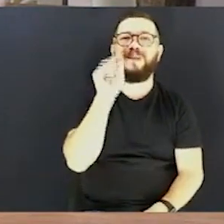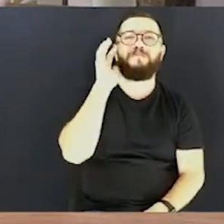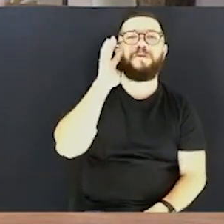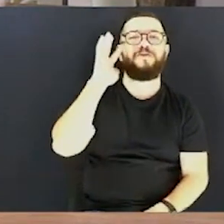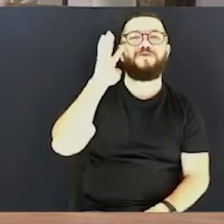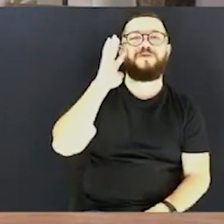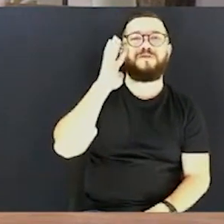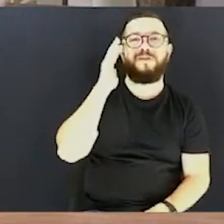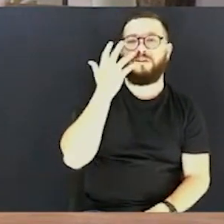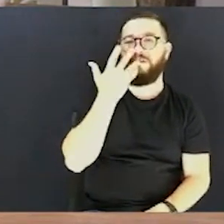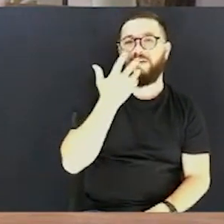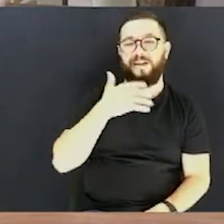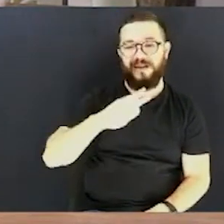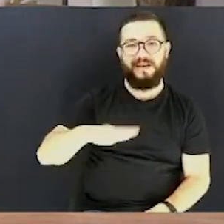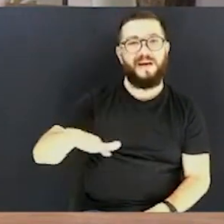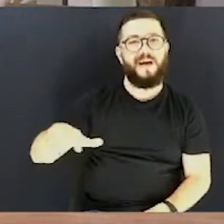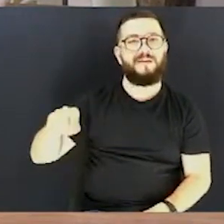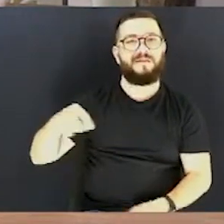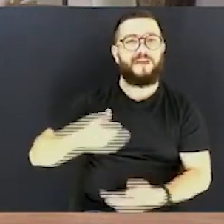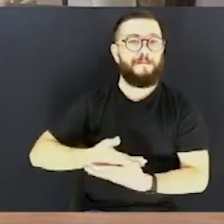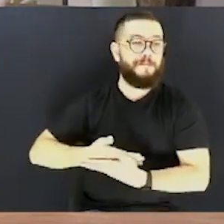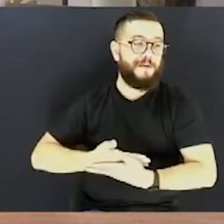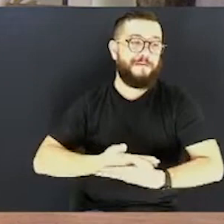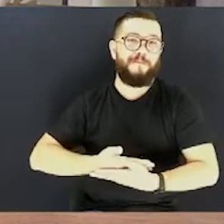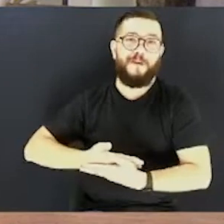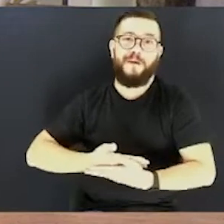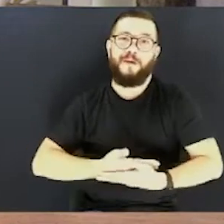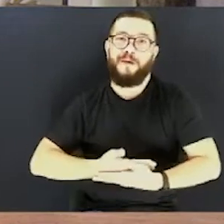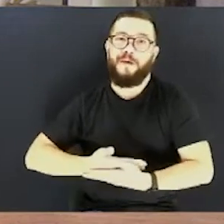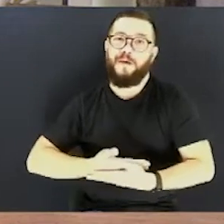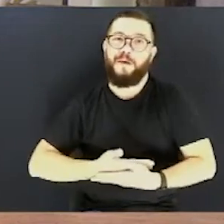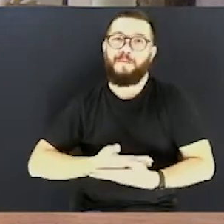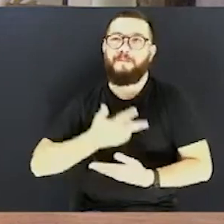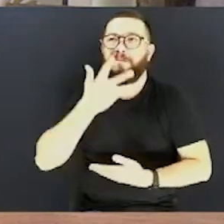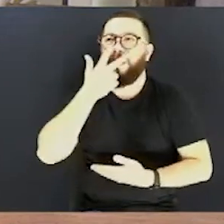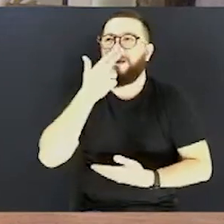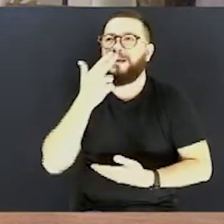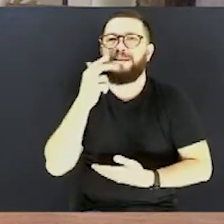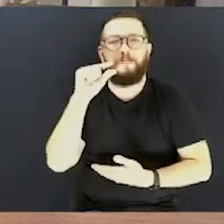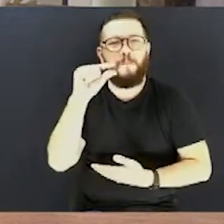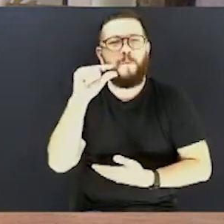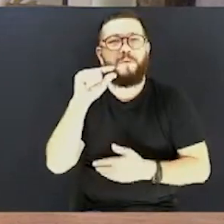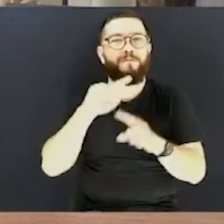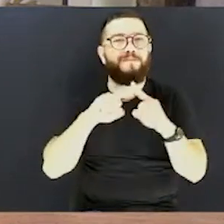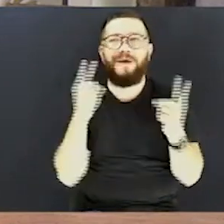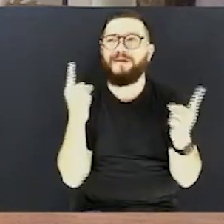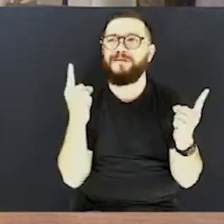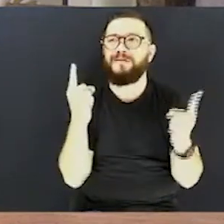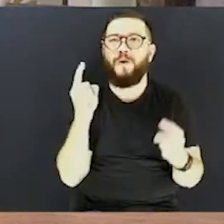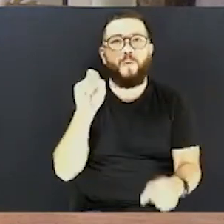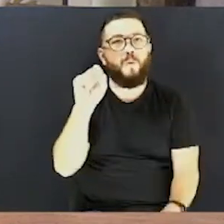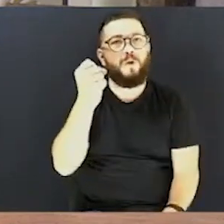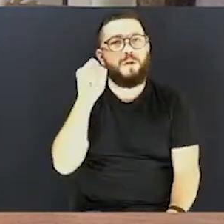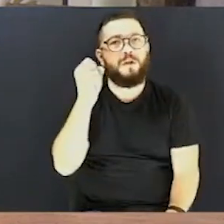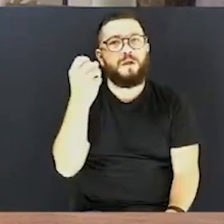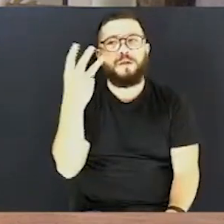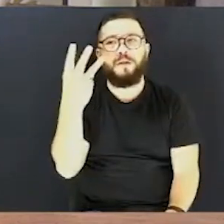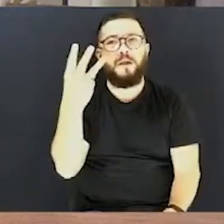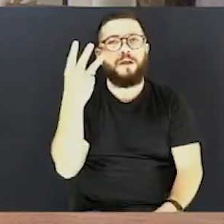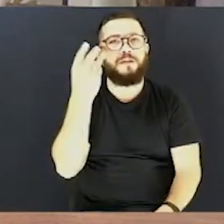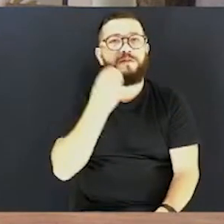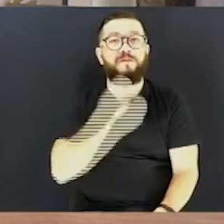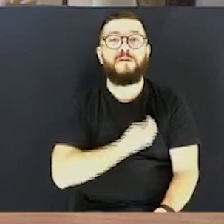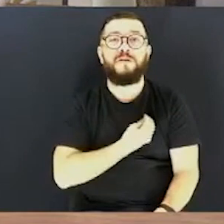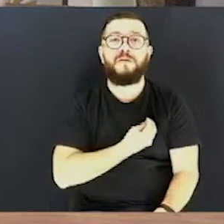ano, pode parecer um número pequeno, mas são 83 vidas e que poderiam ser evitadas, como aqui